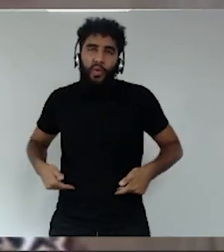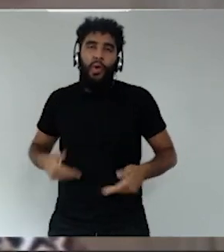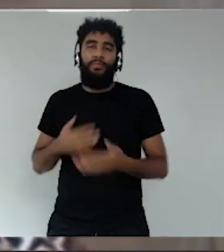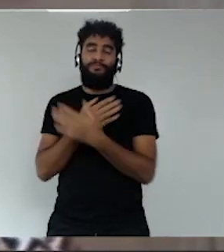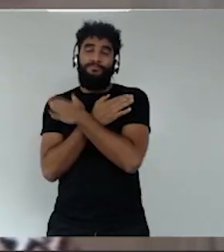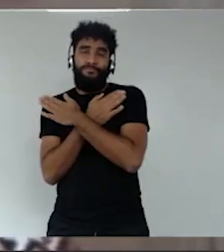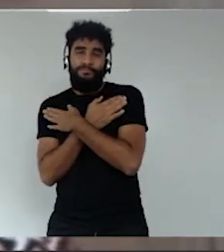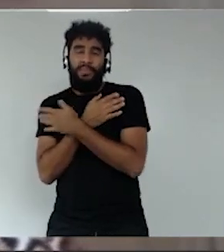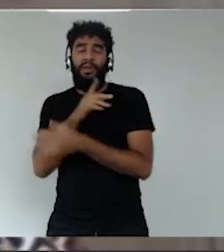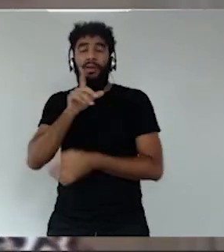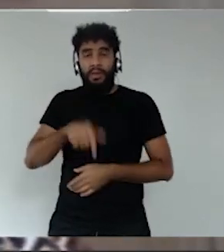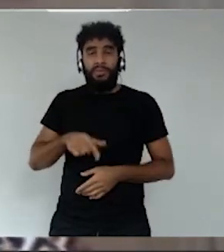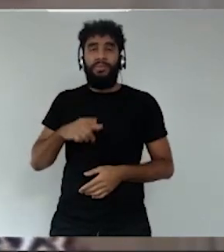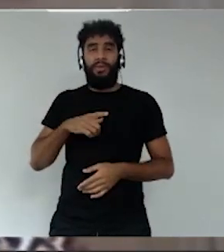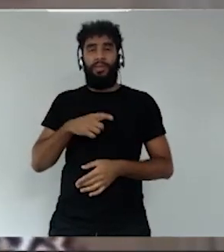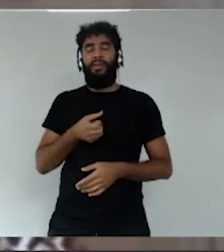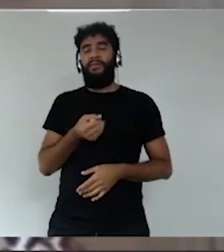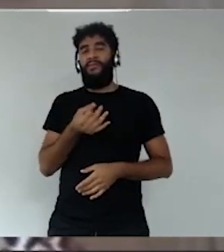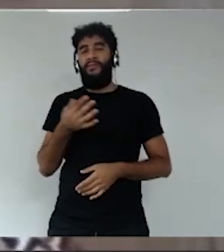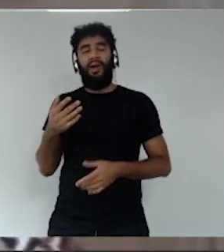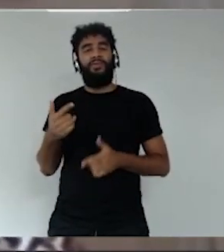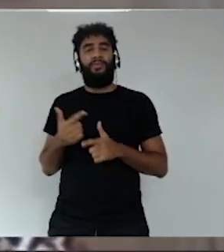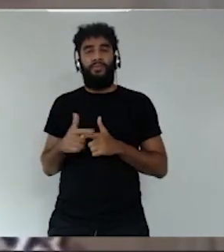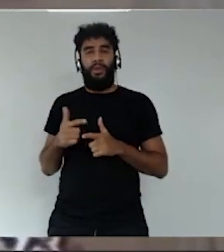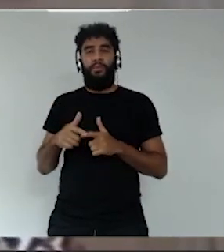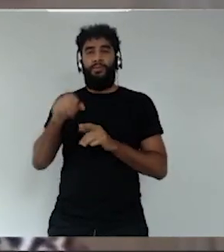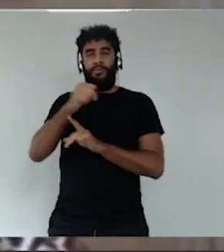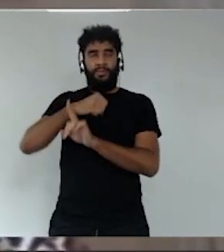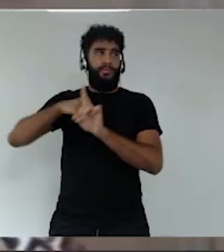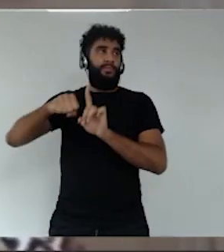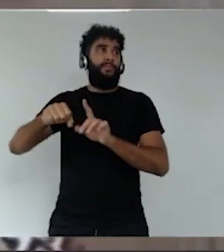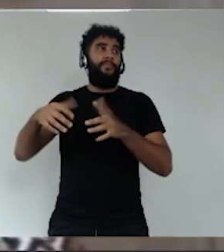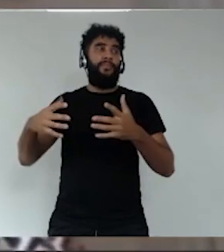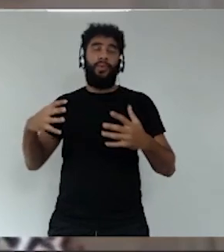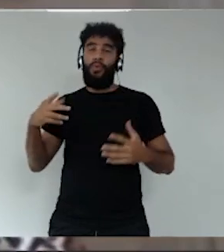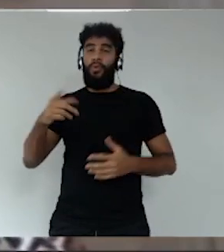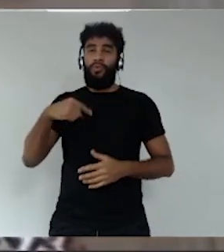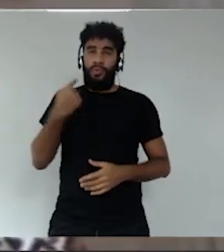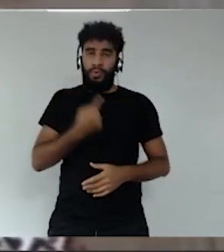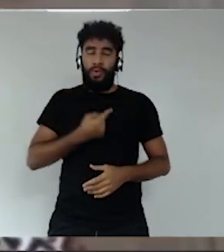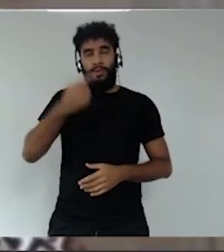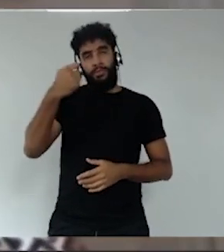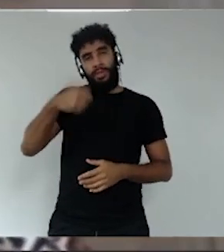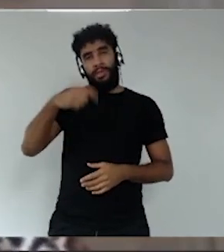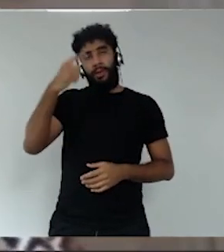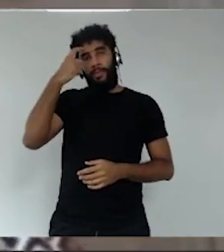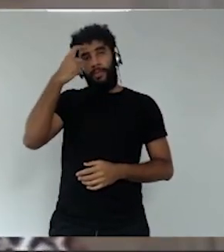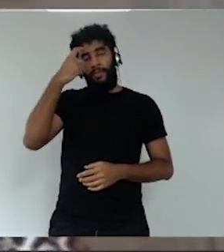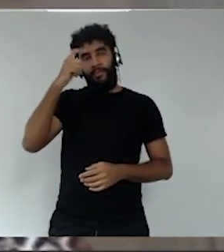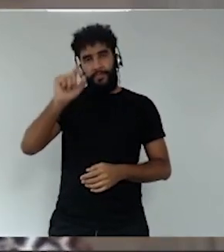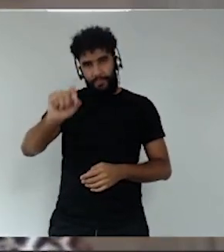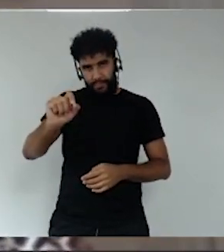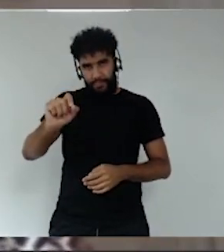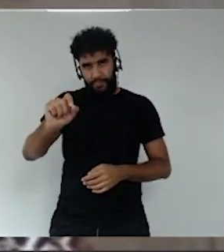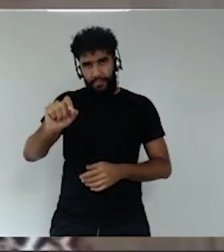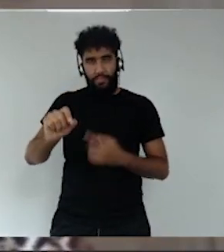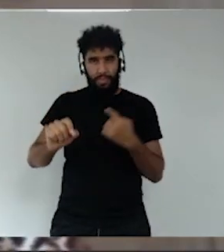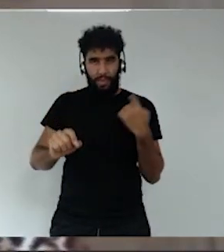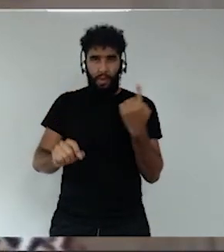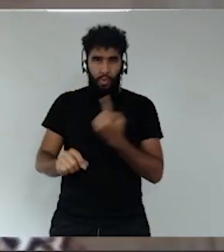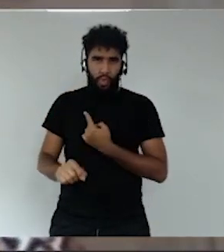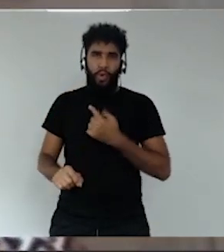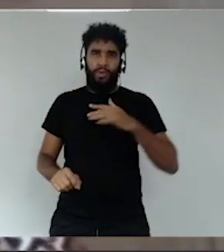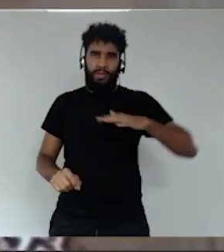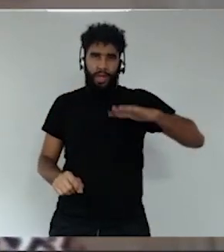uma litigiosidade incontida. Então, todos nós temos que ter em mente, né, nós operadores do